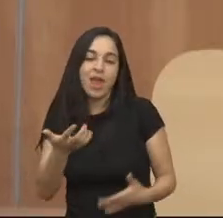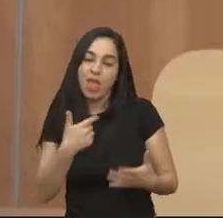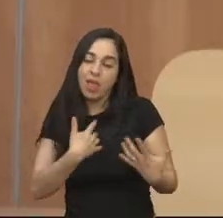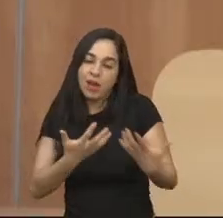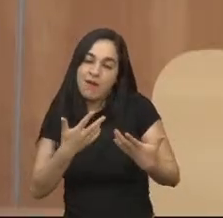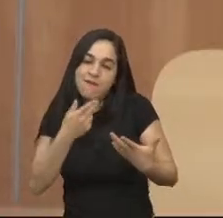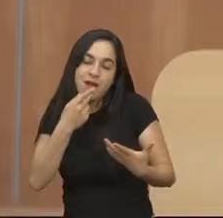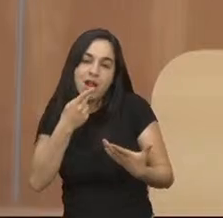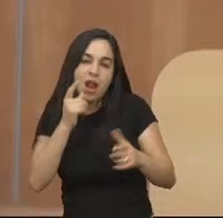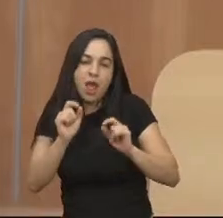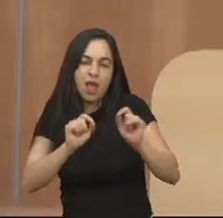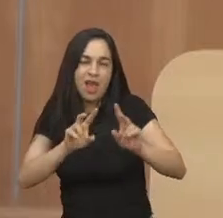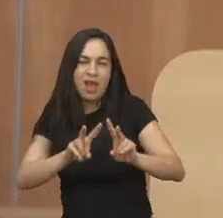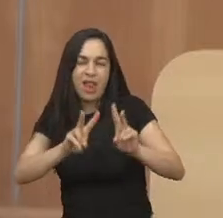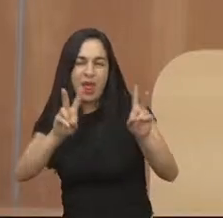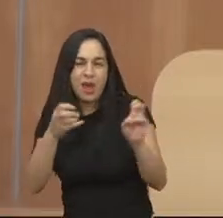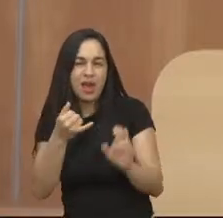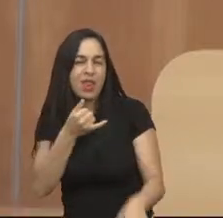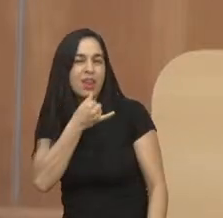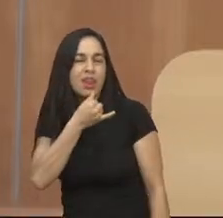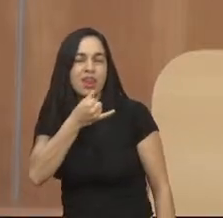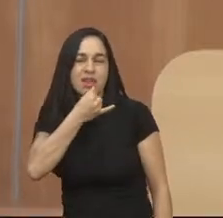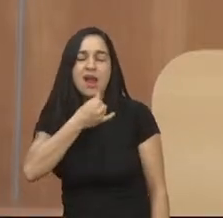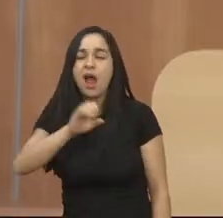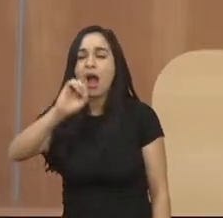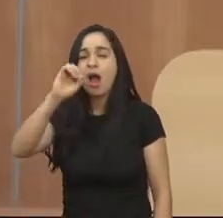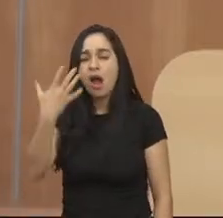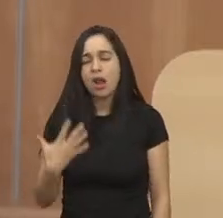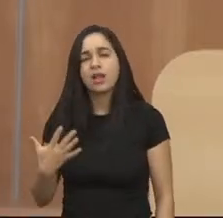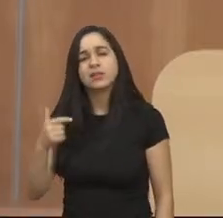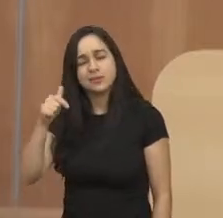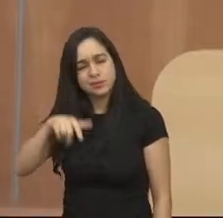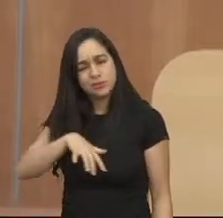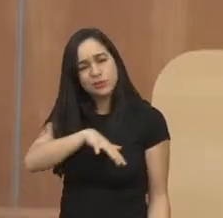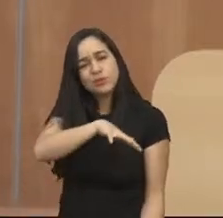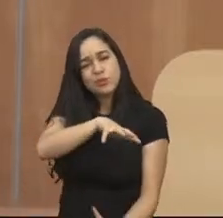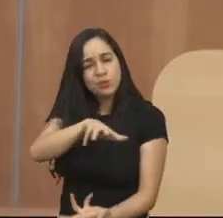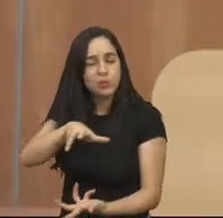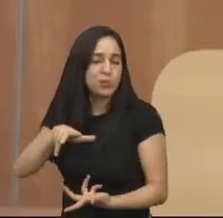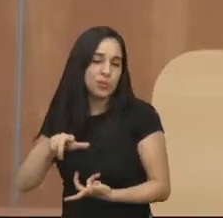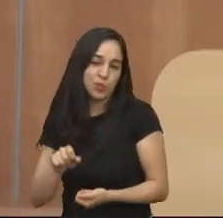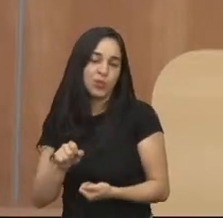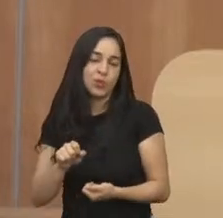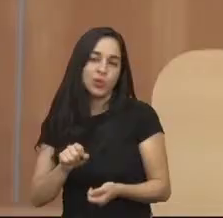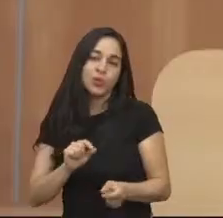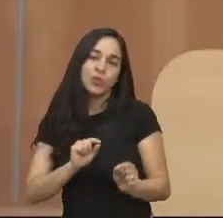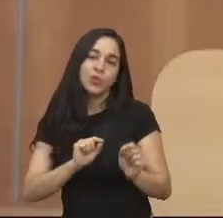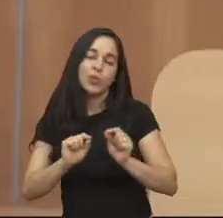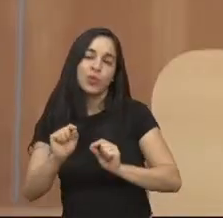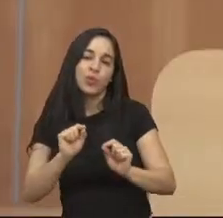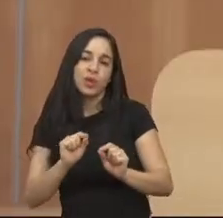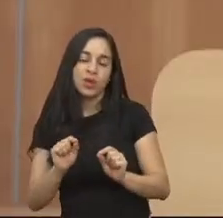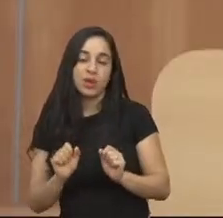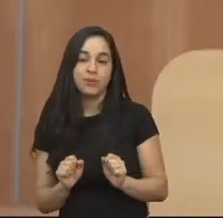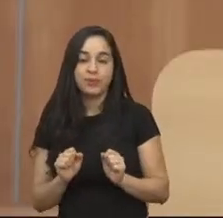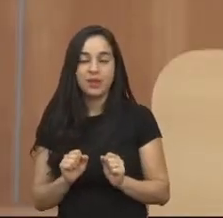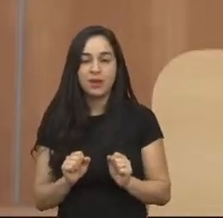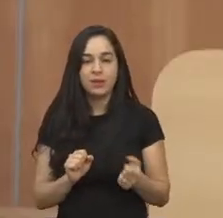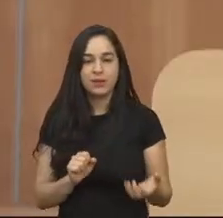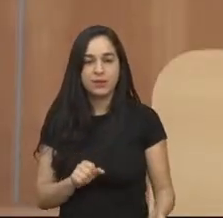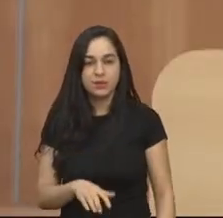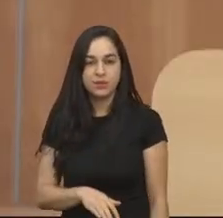falar de uma coisa muito triste que tem acontecido no mundo, não é? Que é na faixa de